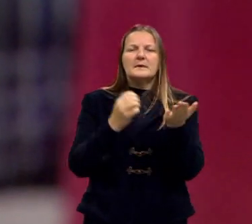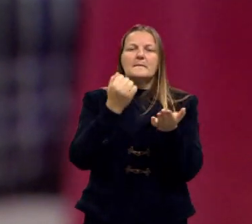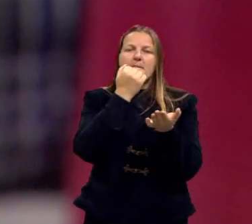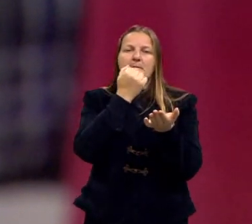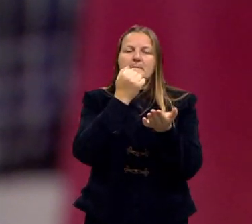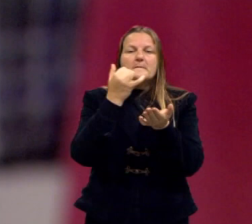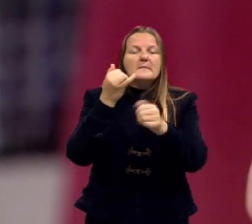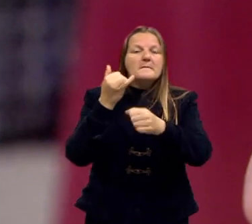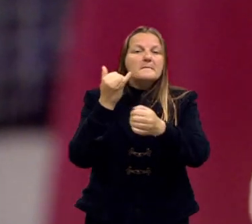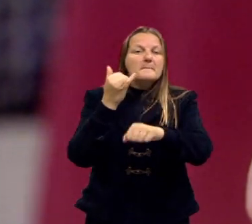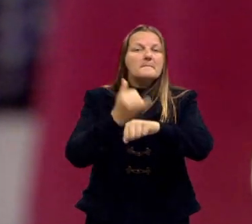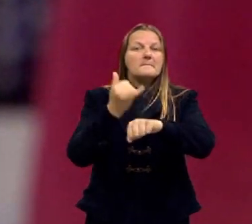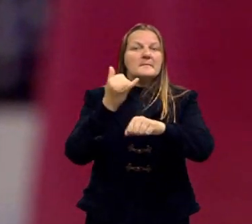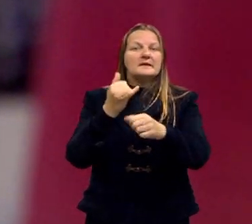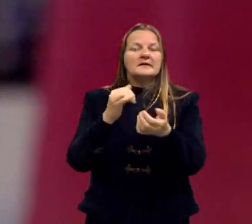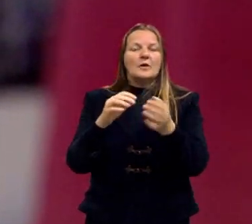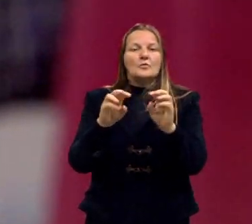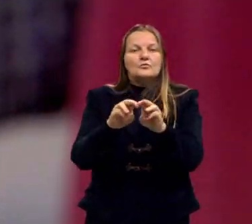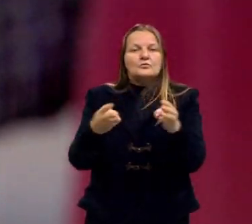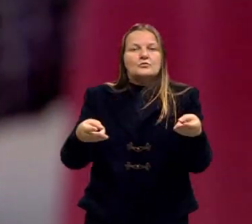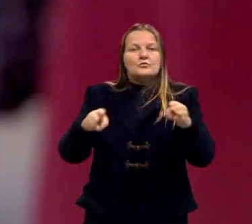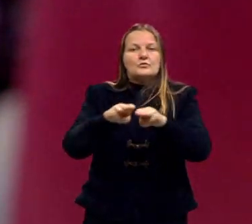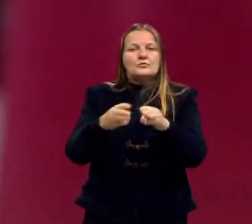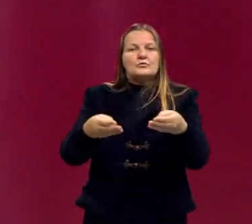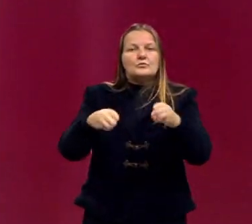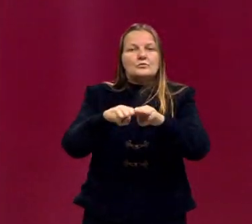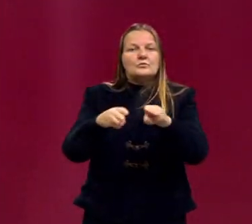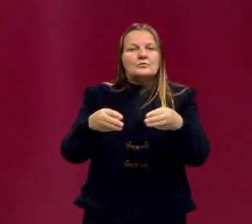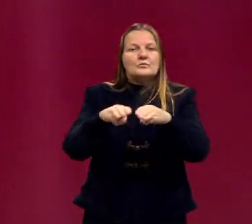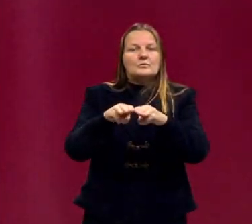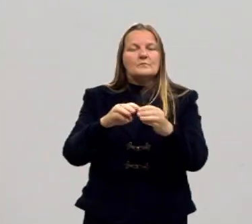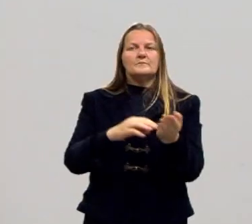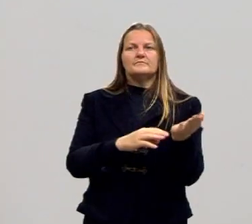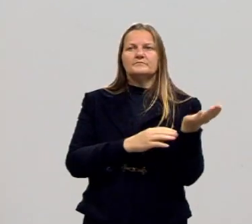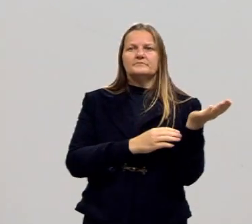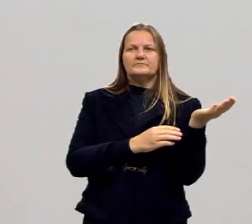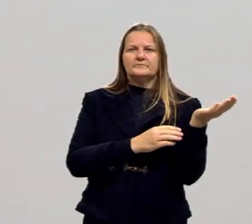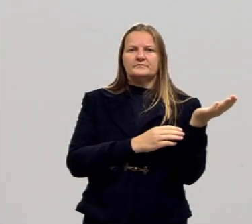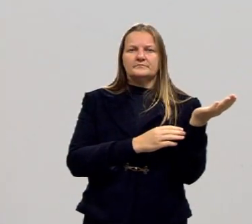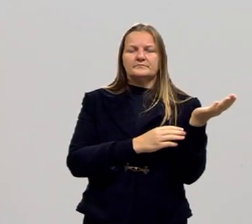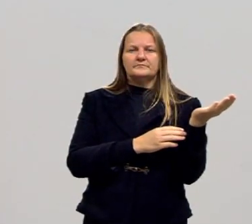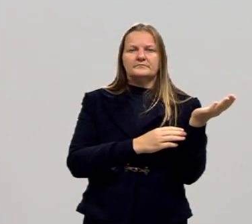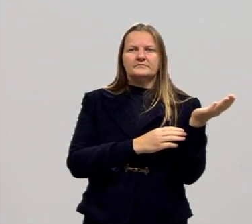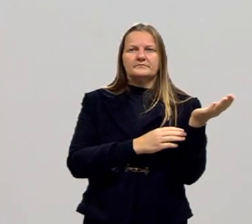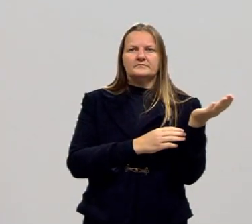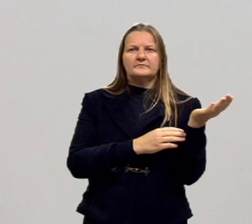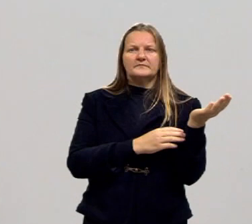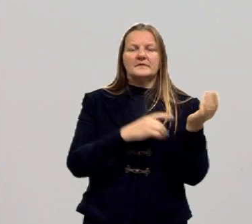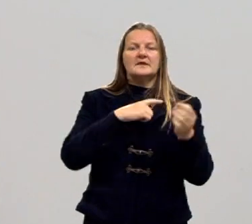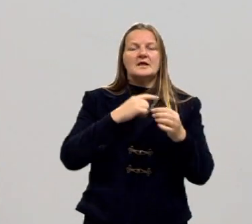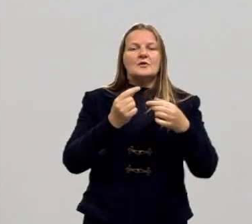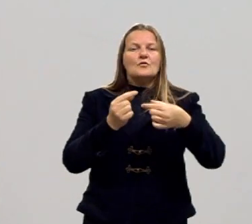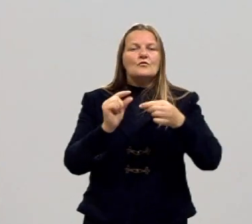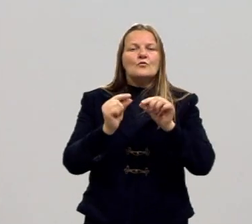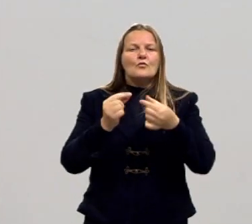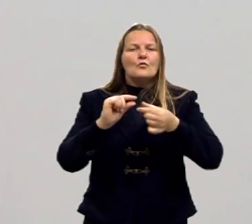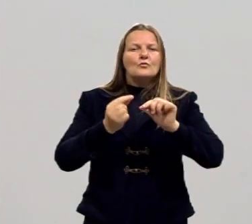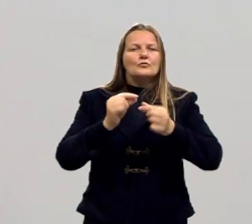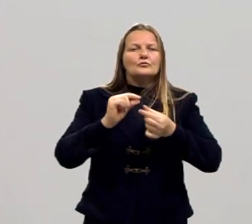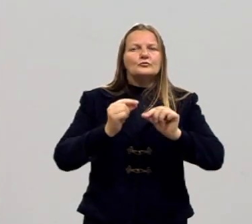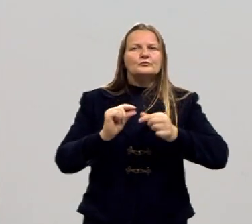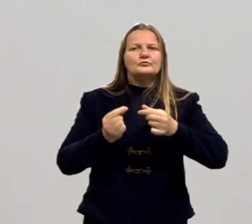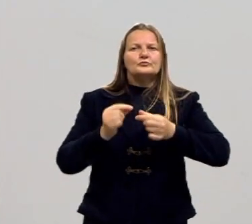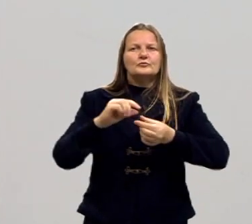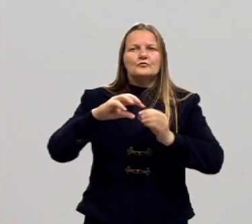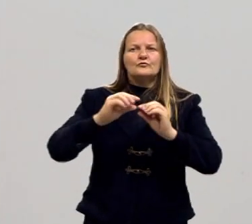metal né imantado super pequeno né vai mostrar aqui para vocês ela tem essa forma né bem